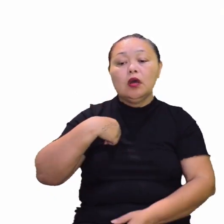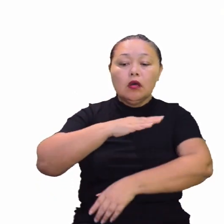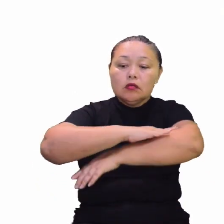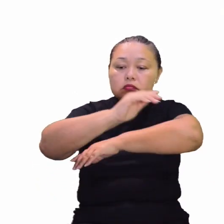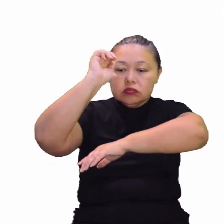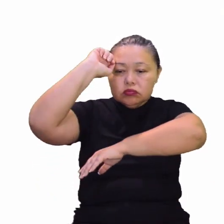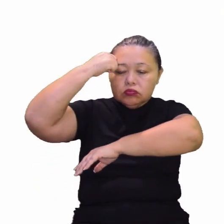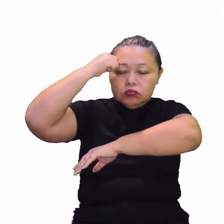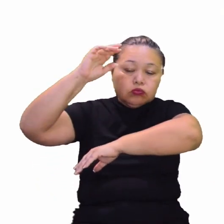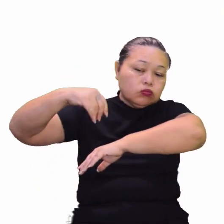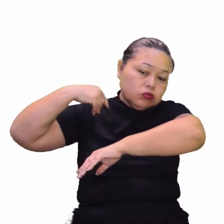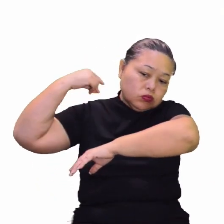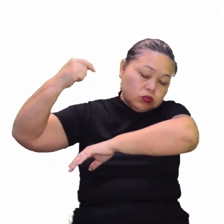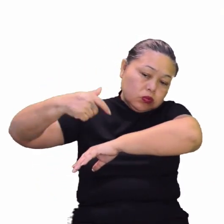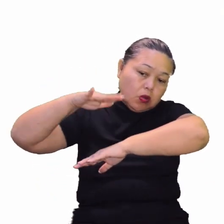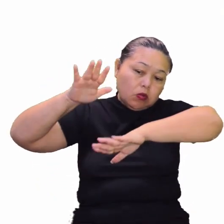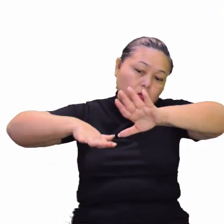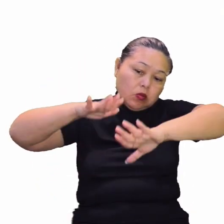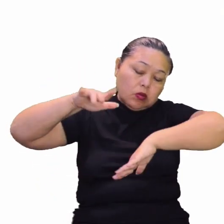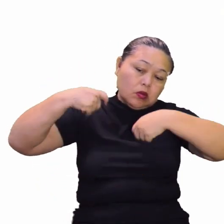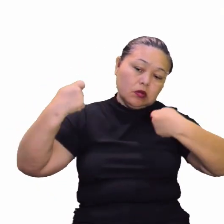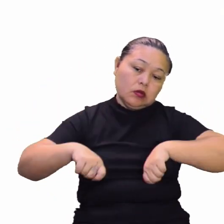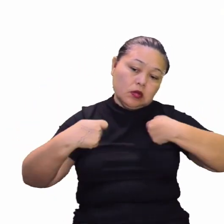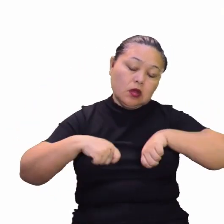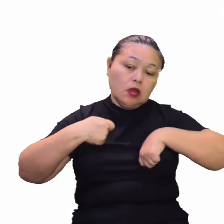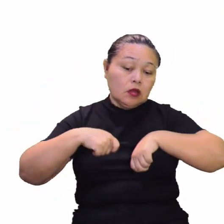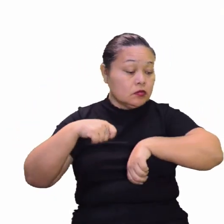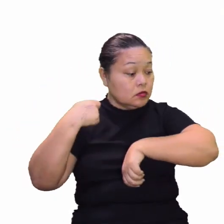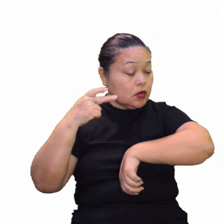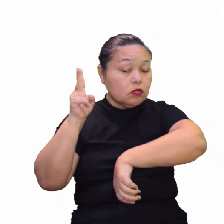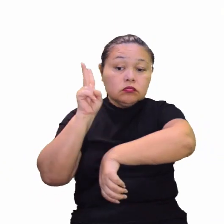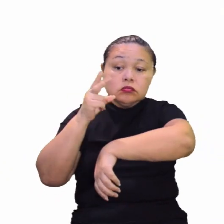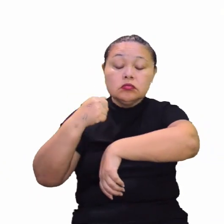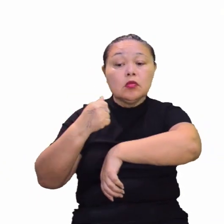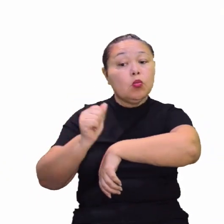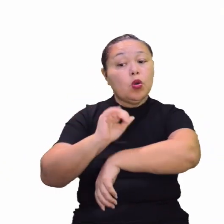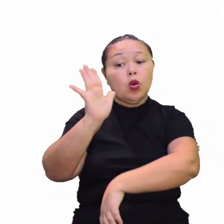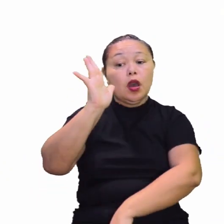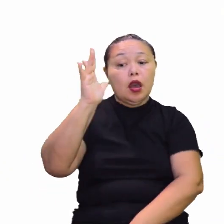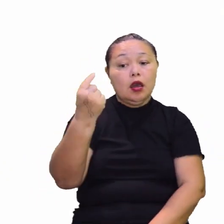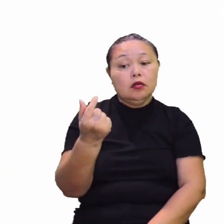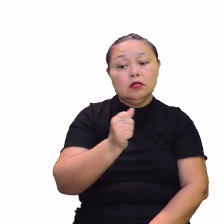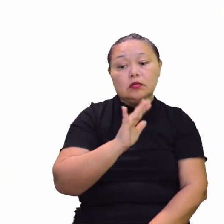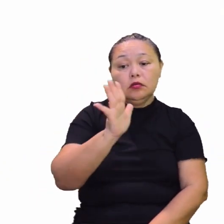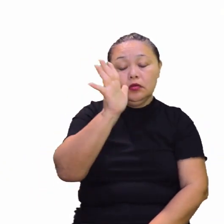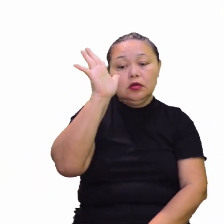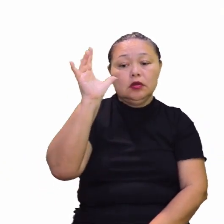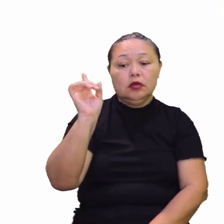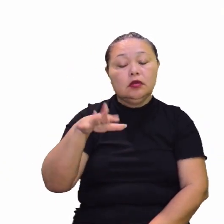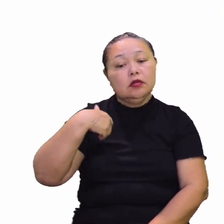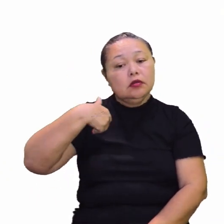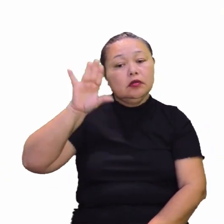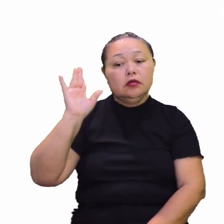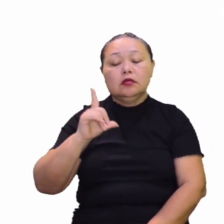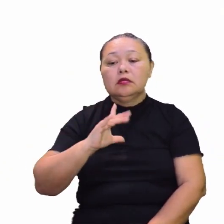asfalto. Vez ou outra é necessário manter, então é caro. A rodovia é muito mais cara que uma